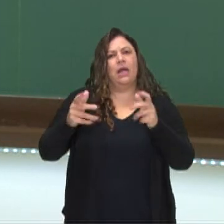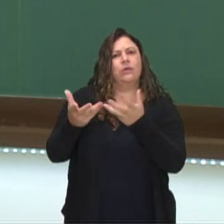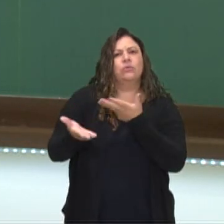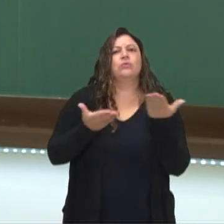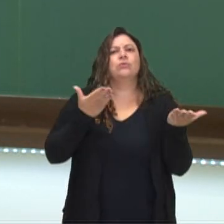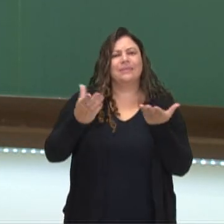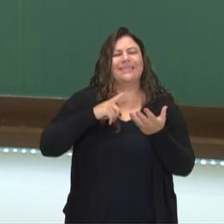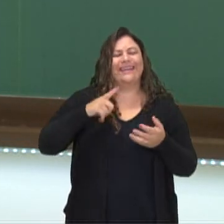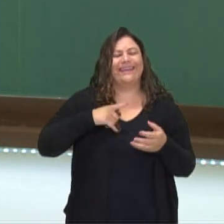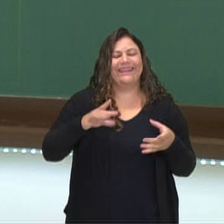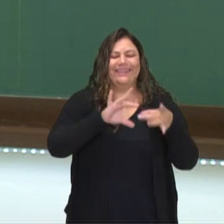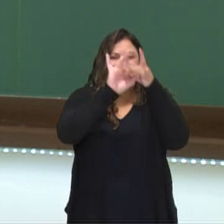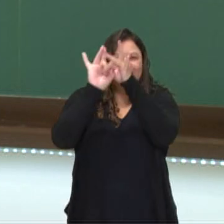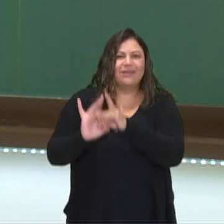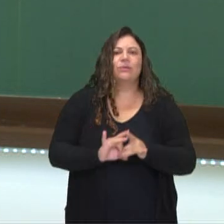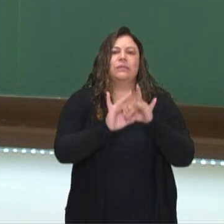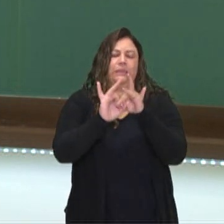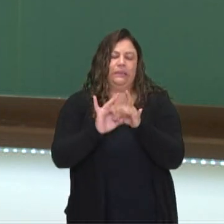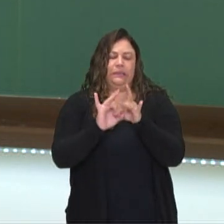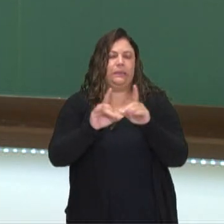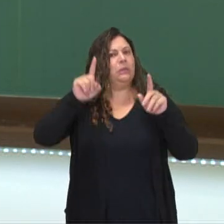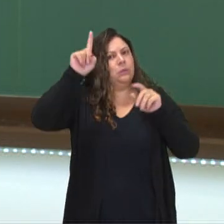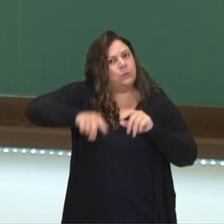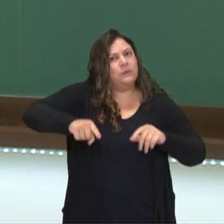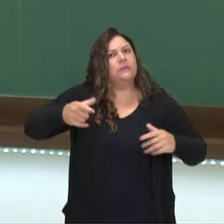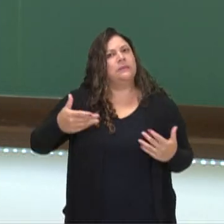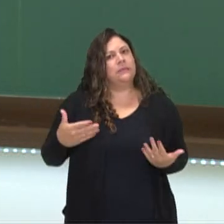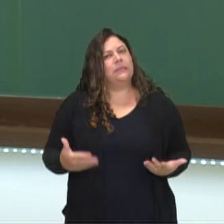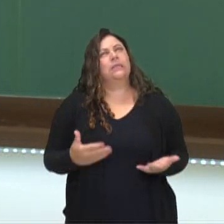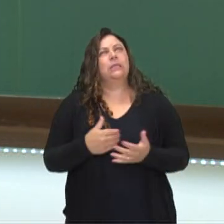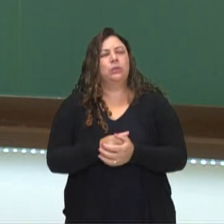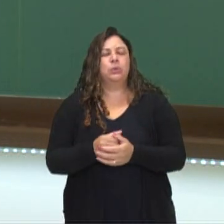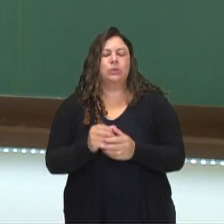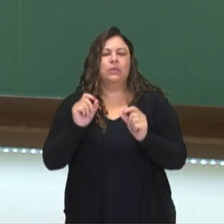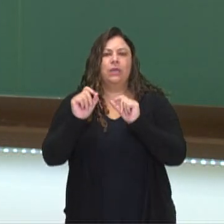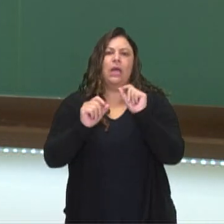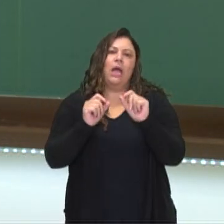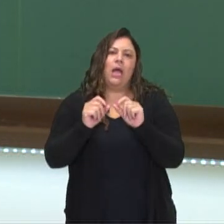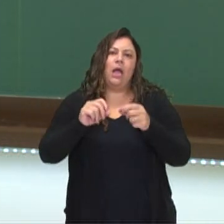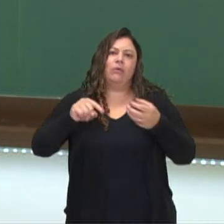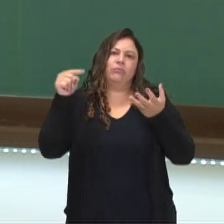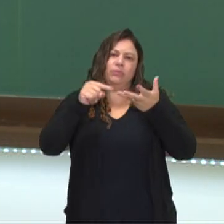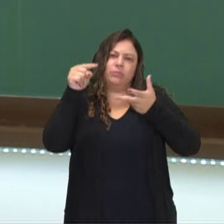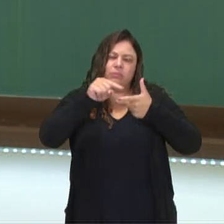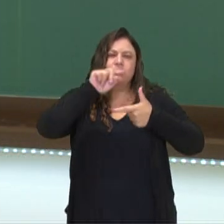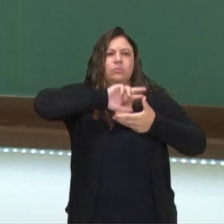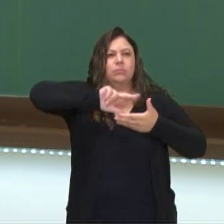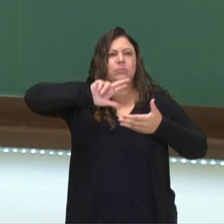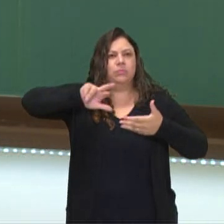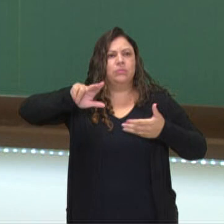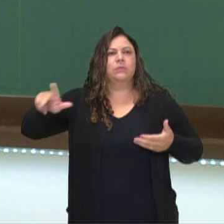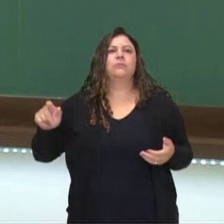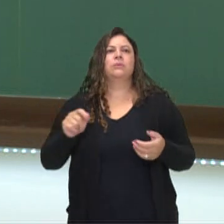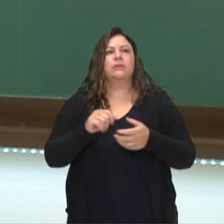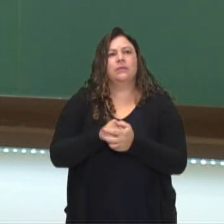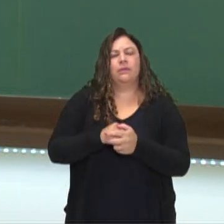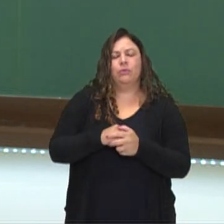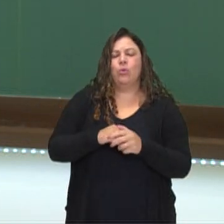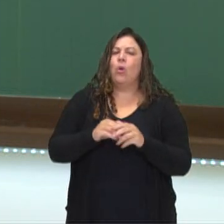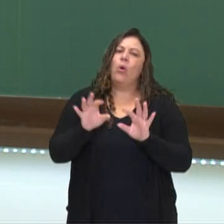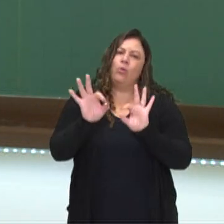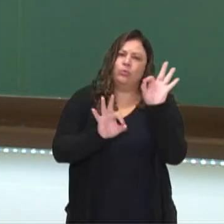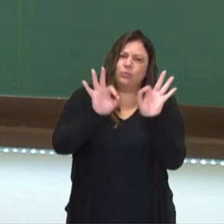essa interconexão, seja no segmento cultural, no segmento alimentício, na difusão dos